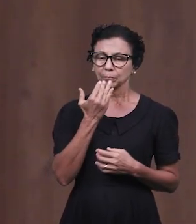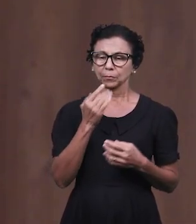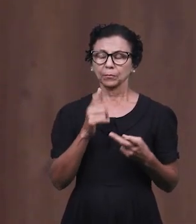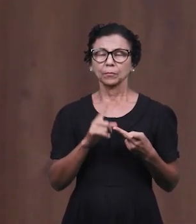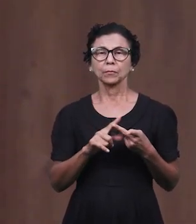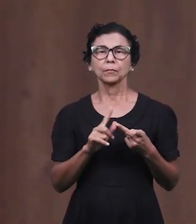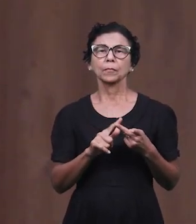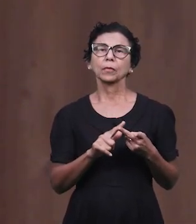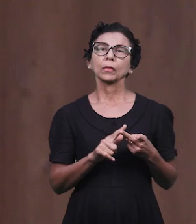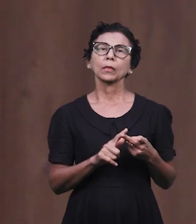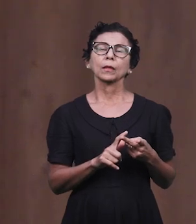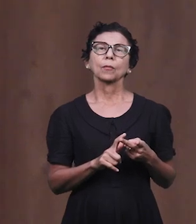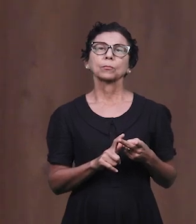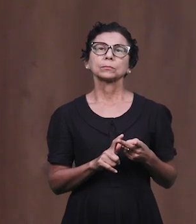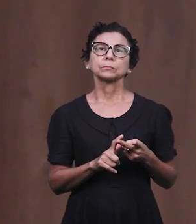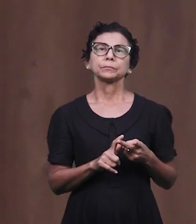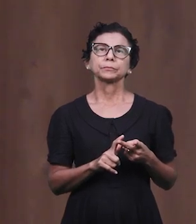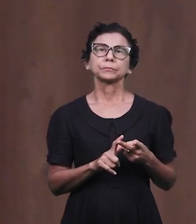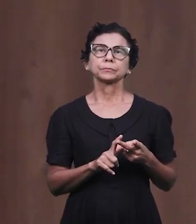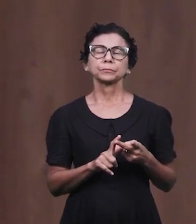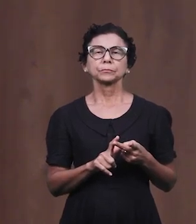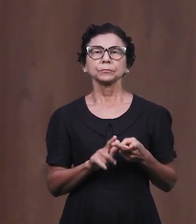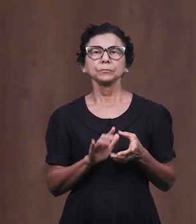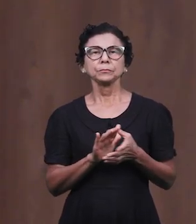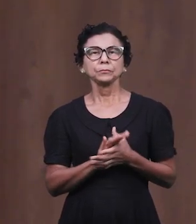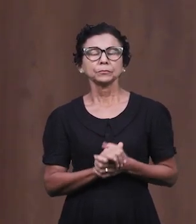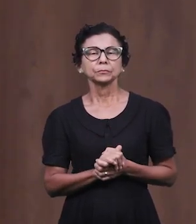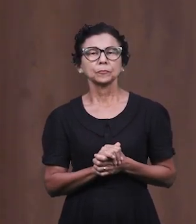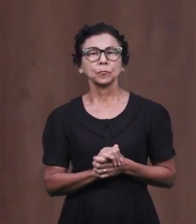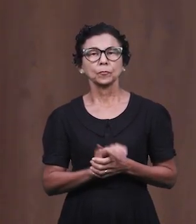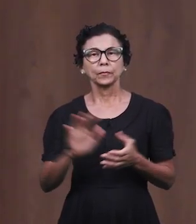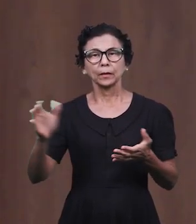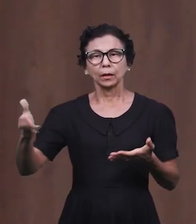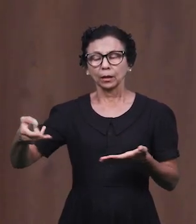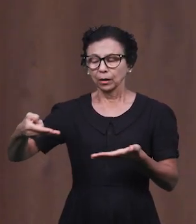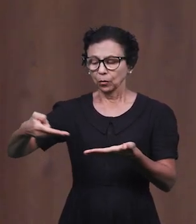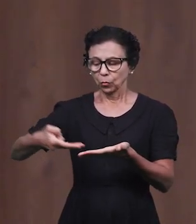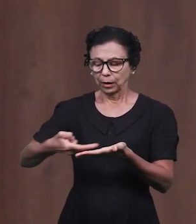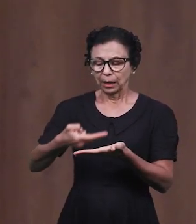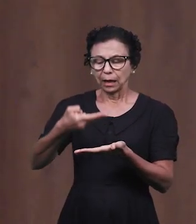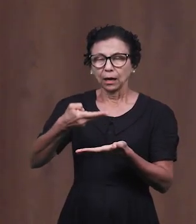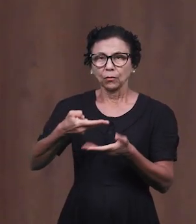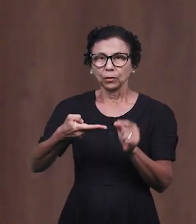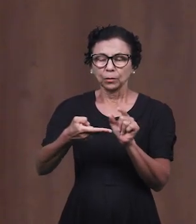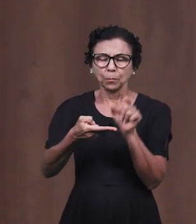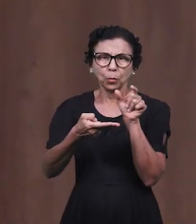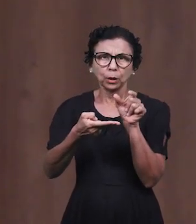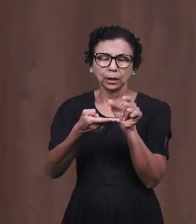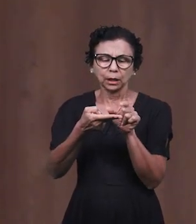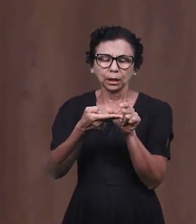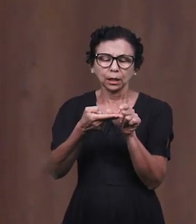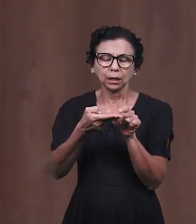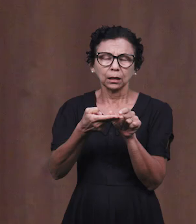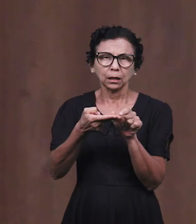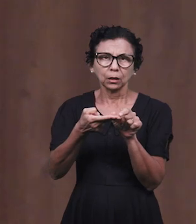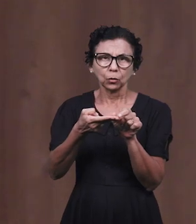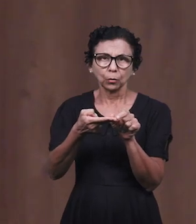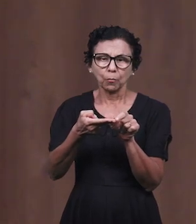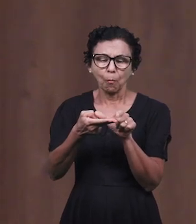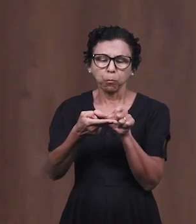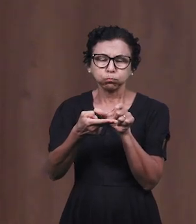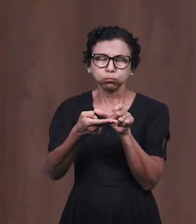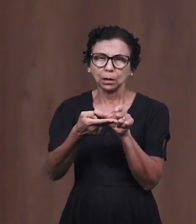consumindo. Diminua sempre o volume que coloca no talher, controle a velocidade da